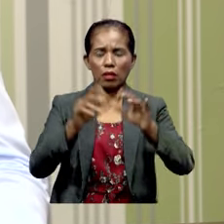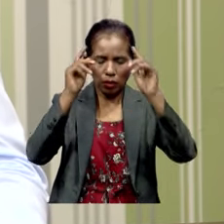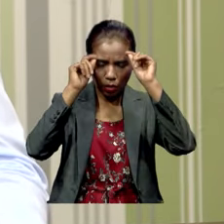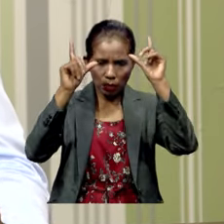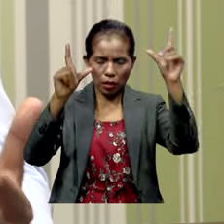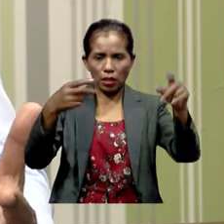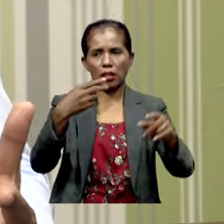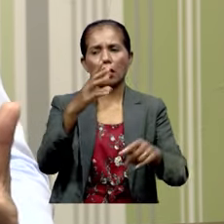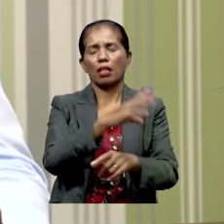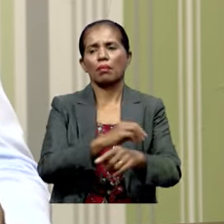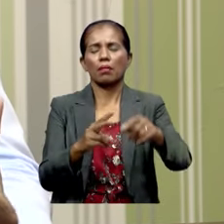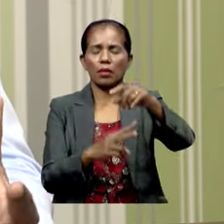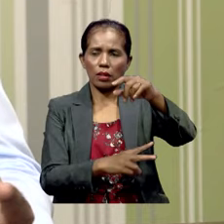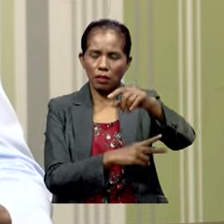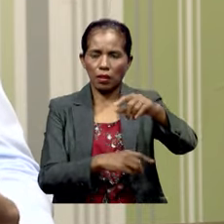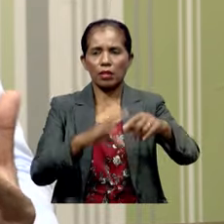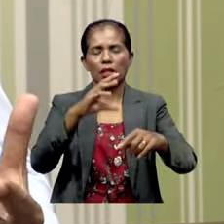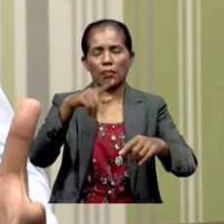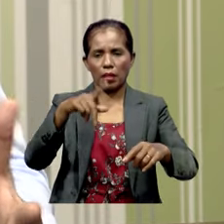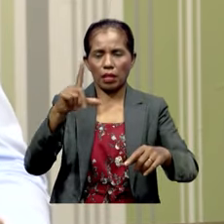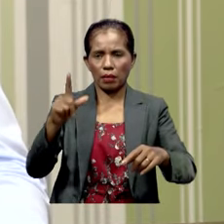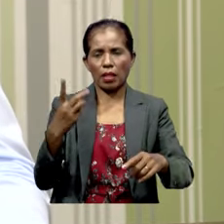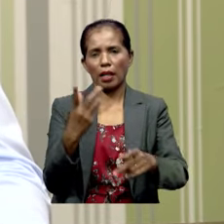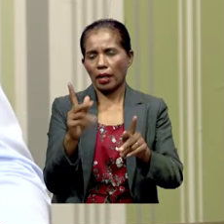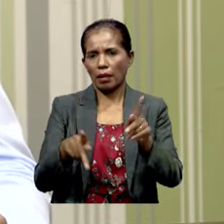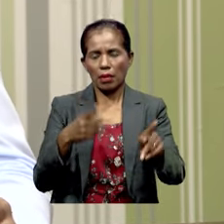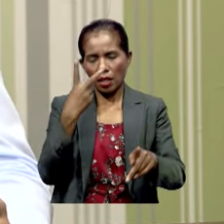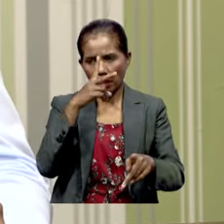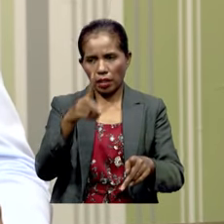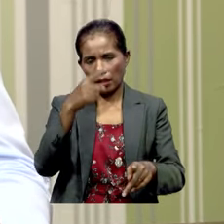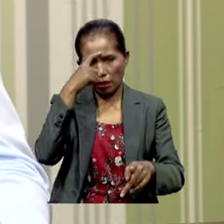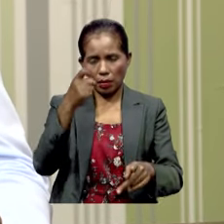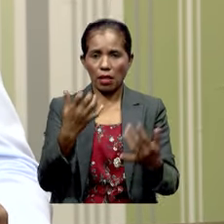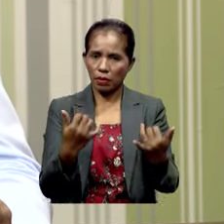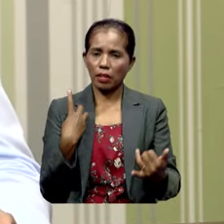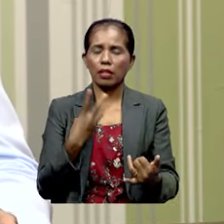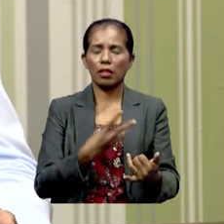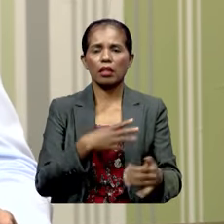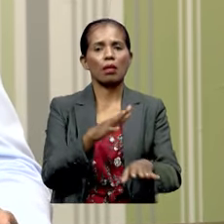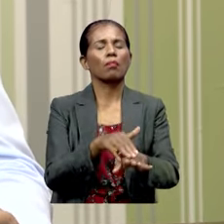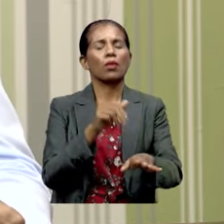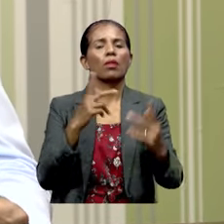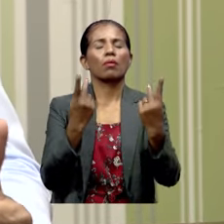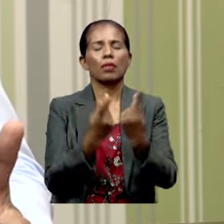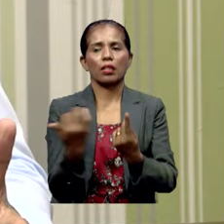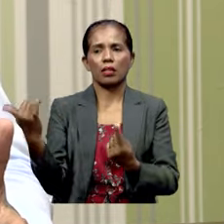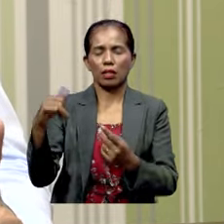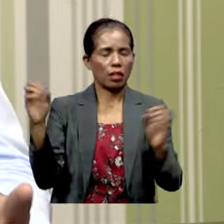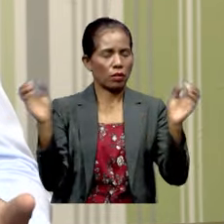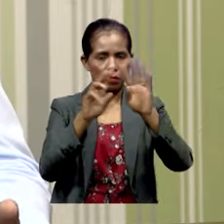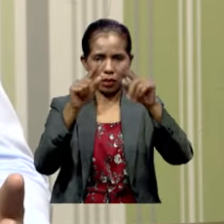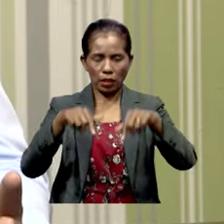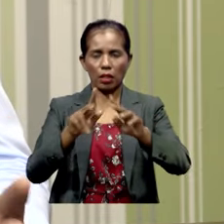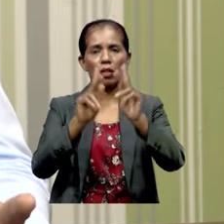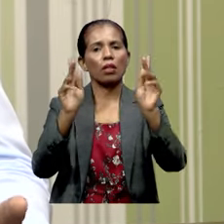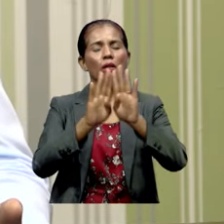rápido, ponte, da Bavazia, da CPLP, a única forma ser, é Marejela, também aqui agora né atrai né atrai investimentos los mais local loja cá lo que